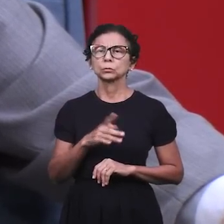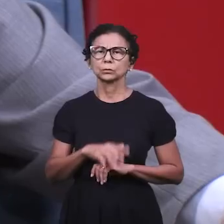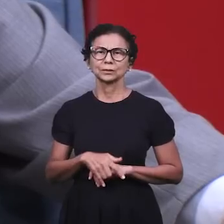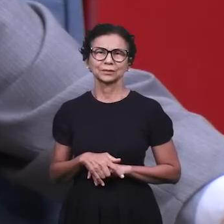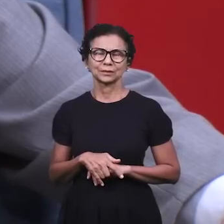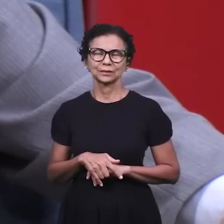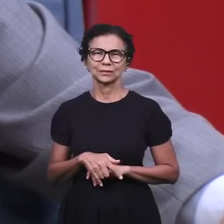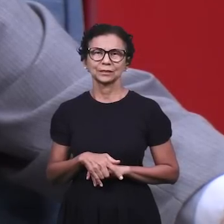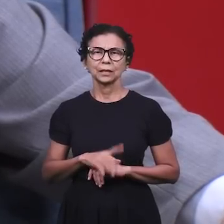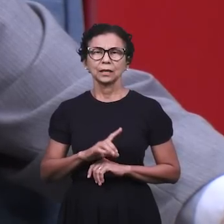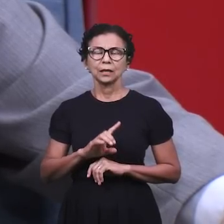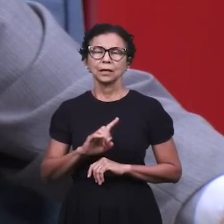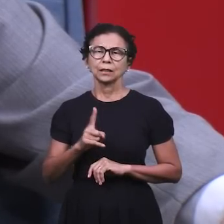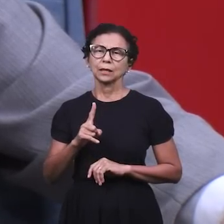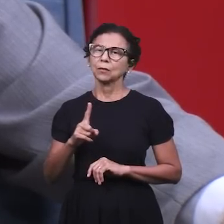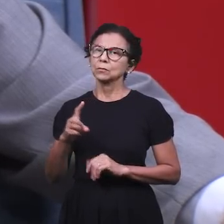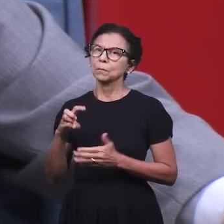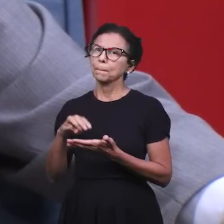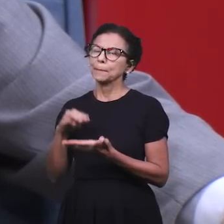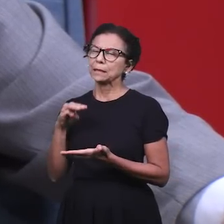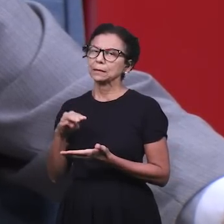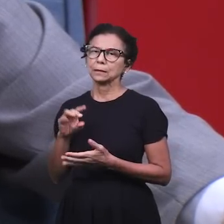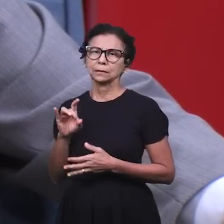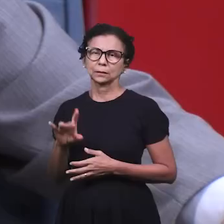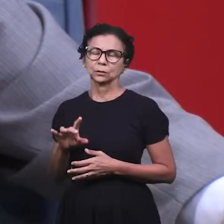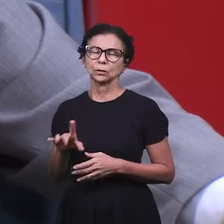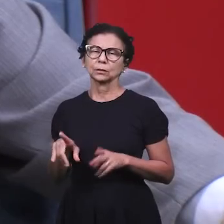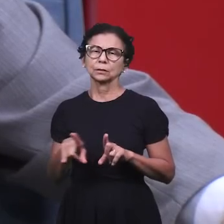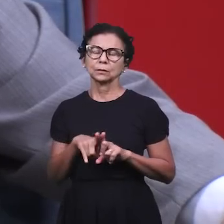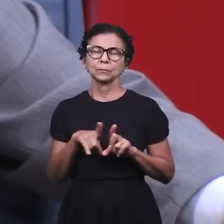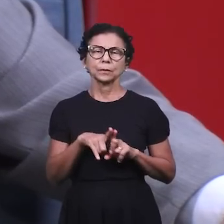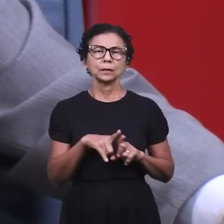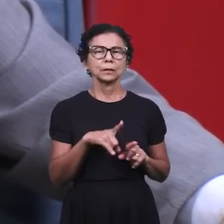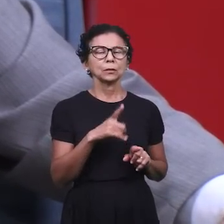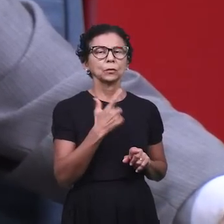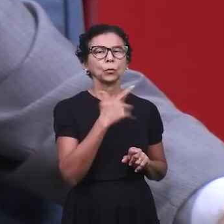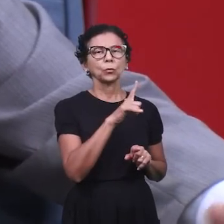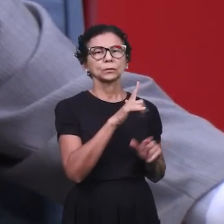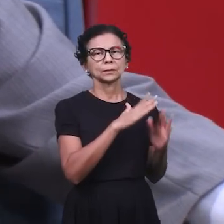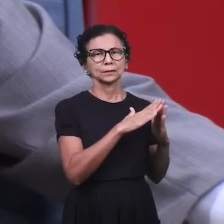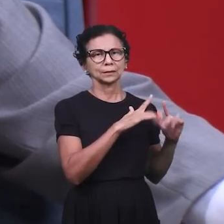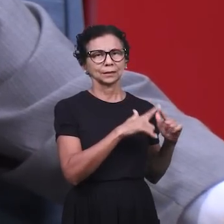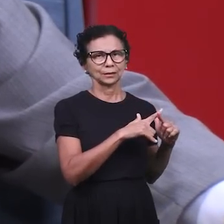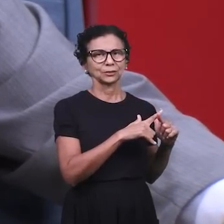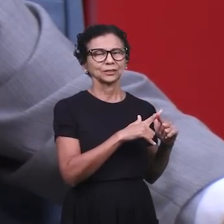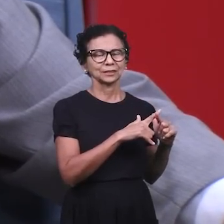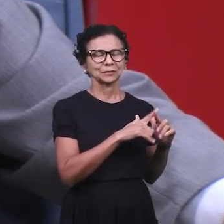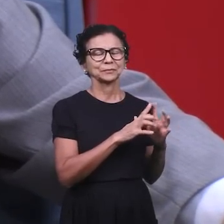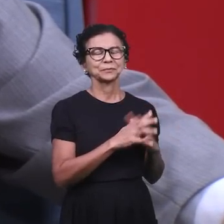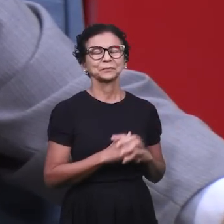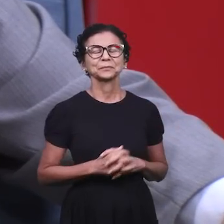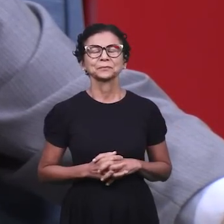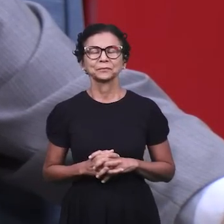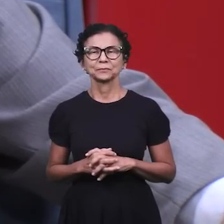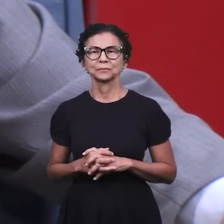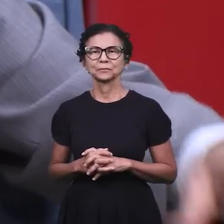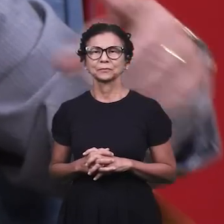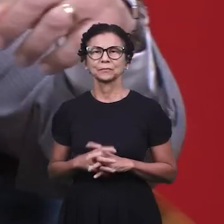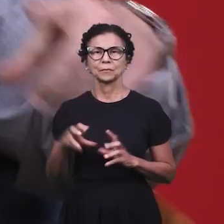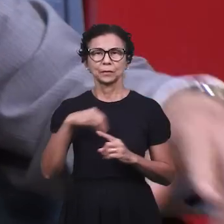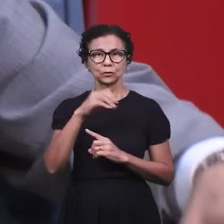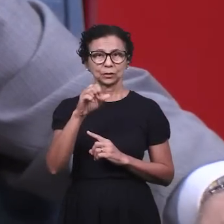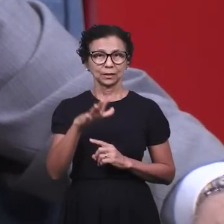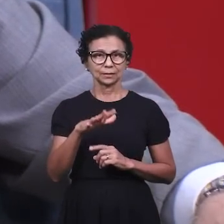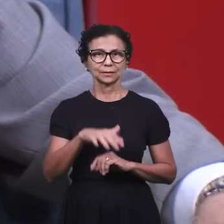nossos programas, a todos a paz do Senhor. Nós vamos continuar com o assunto de recursos da graça,